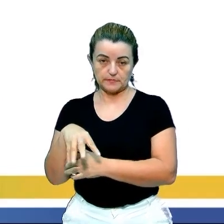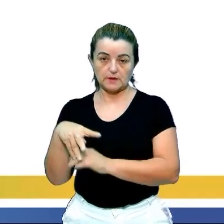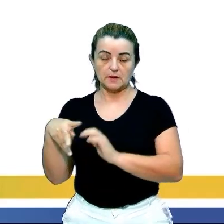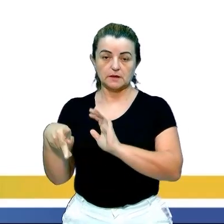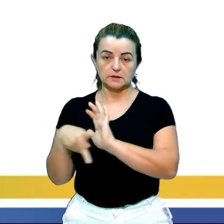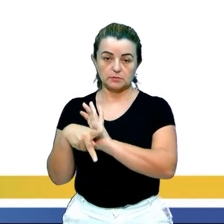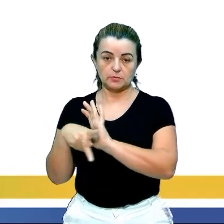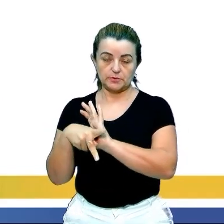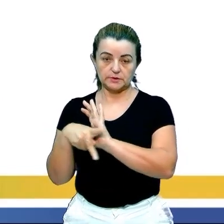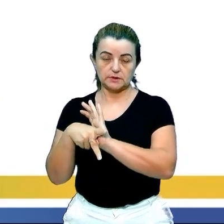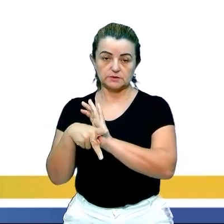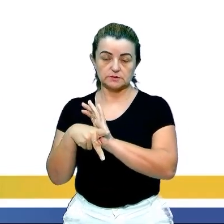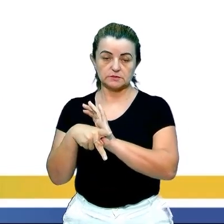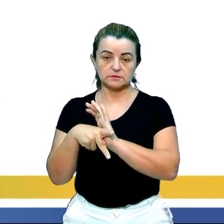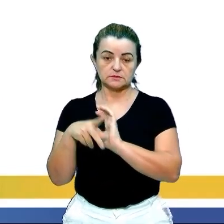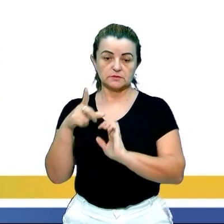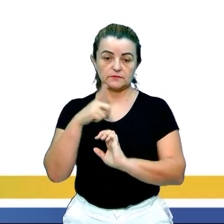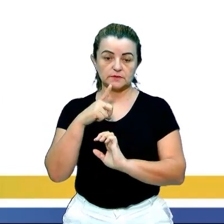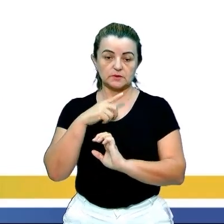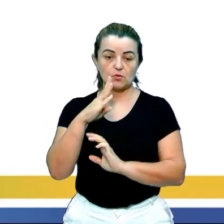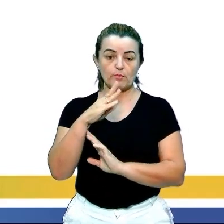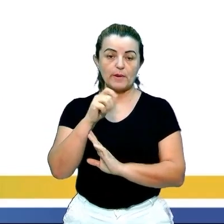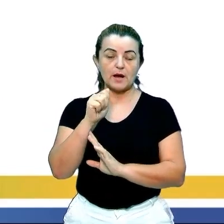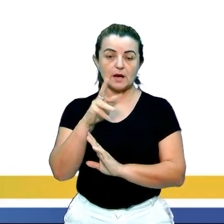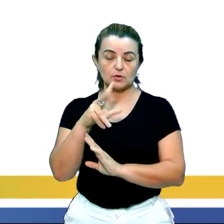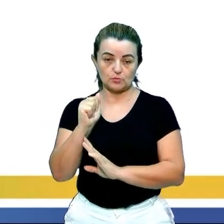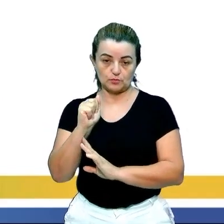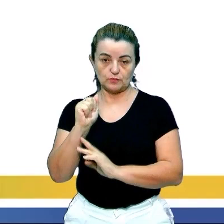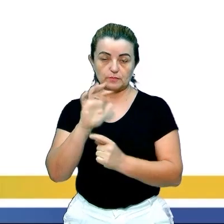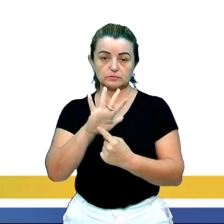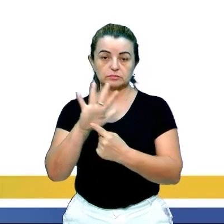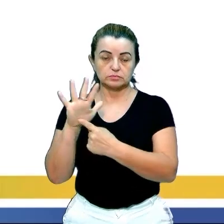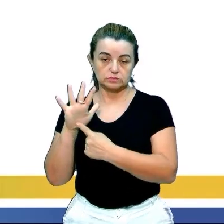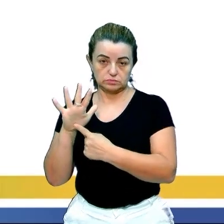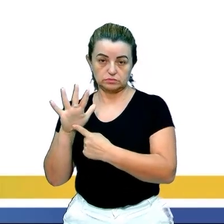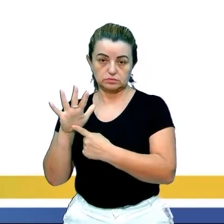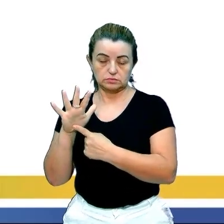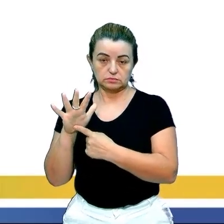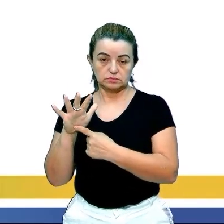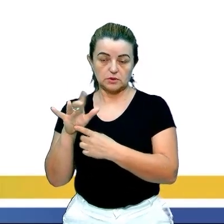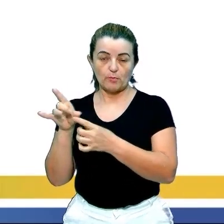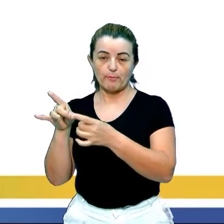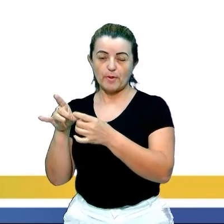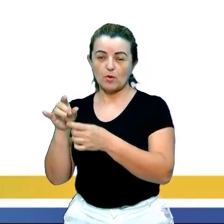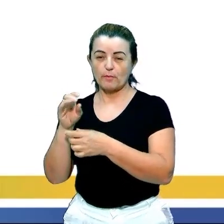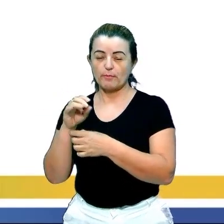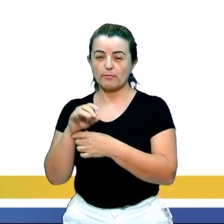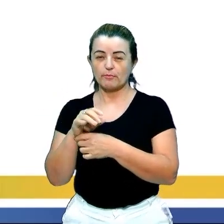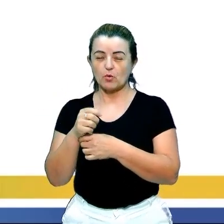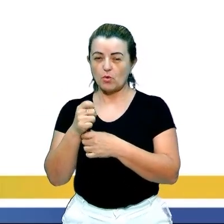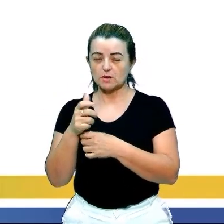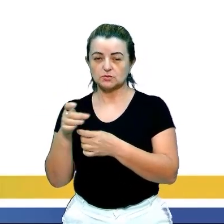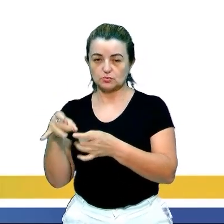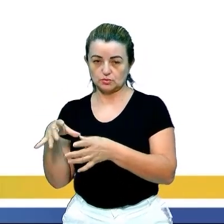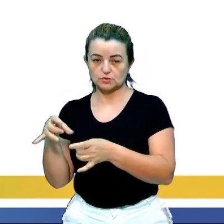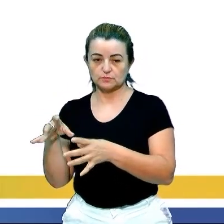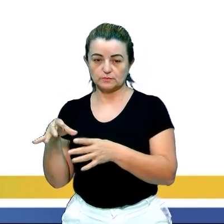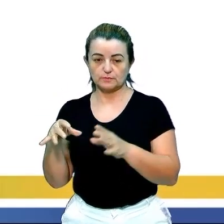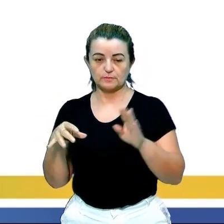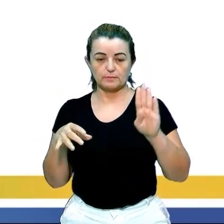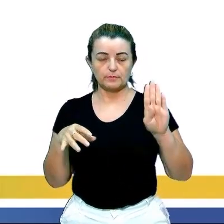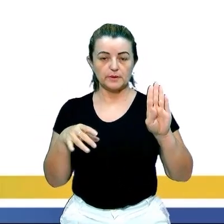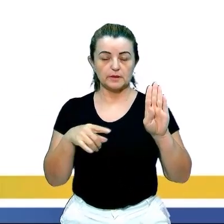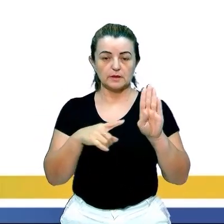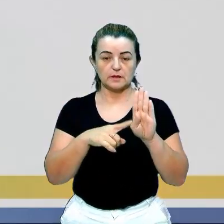propriedades periódicas, o bário vai apresentar o quê? Bário é o penúltimo elemento lá, Ba. Menor